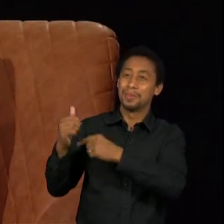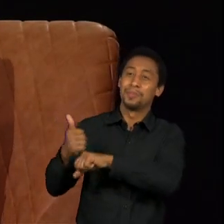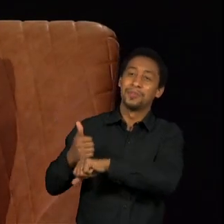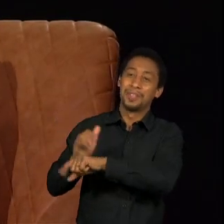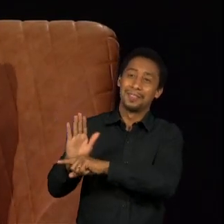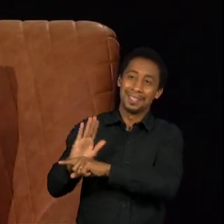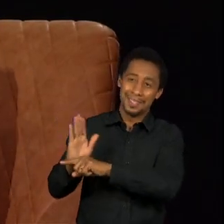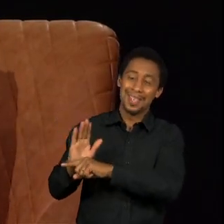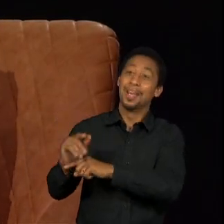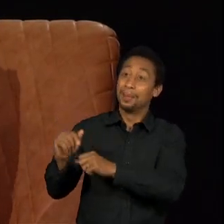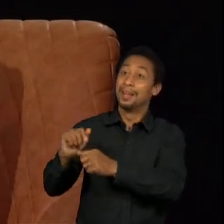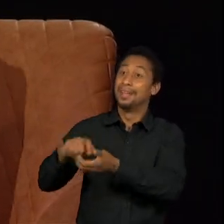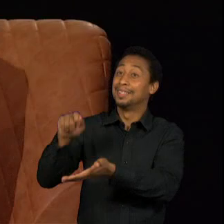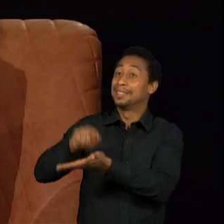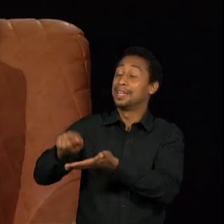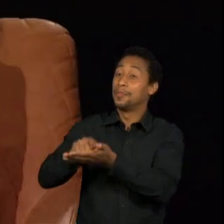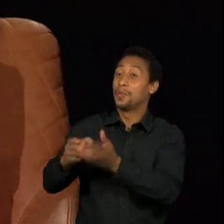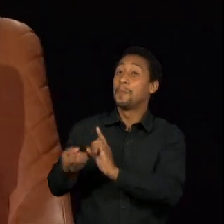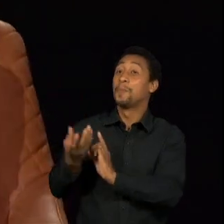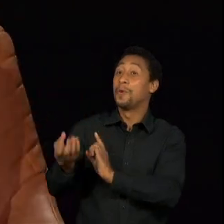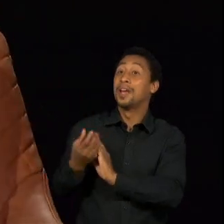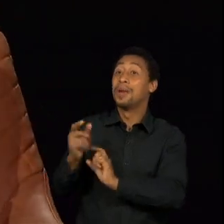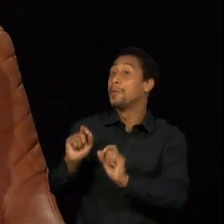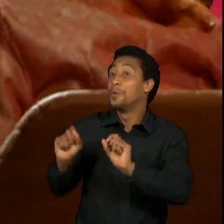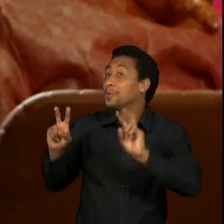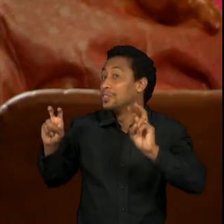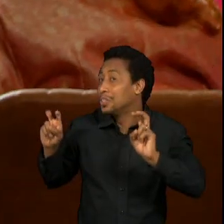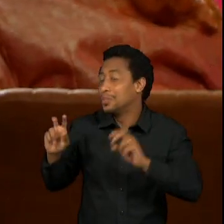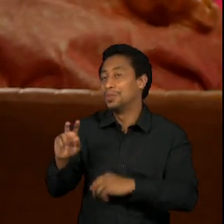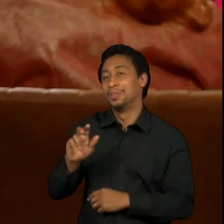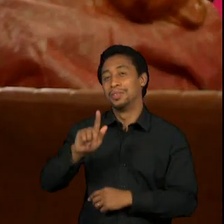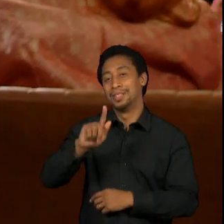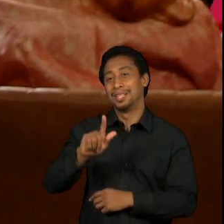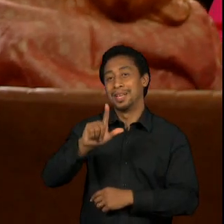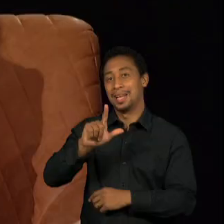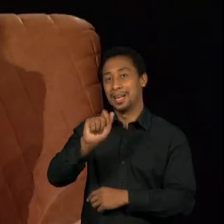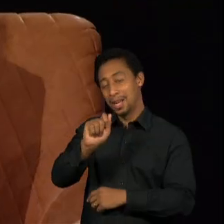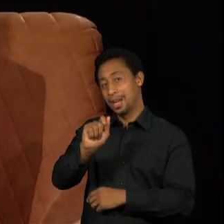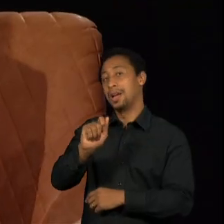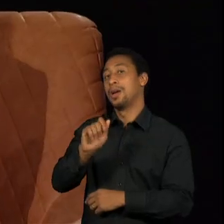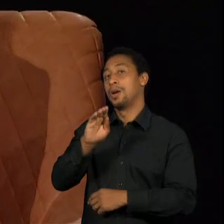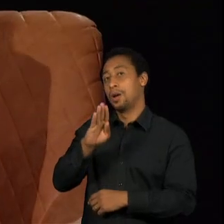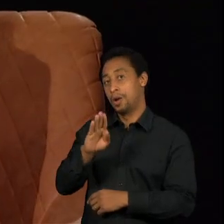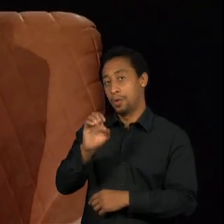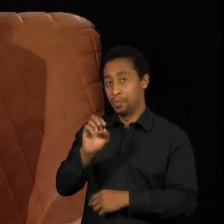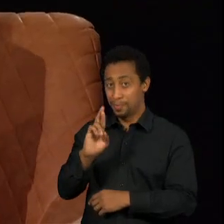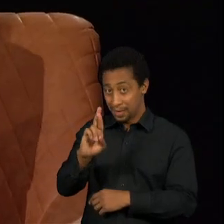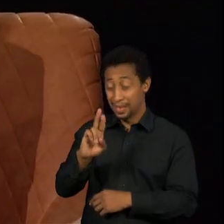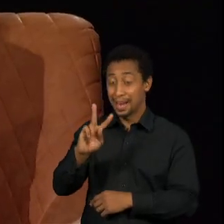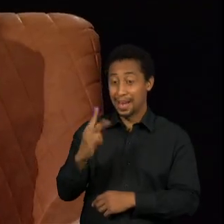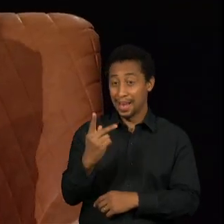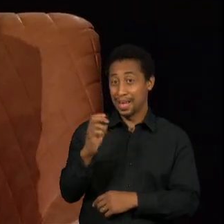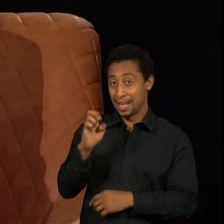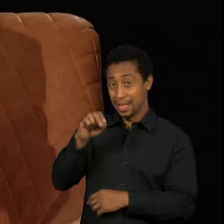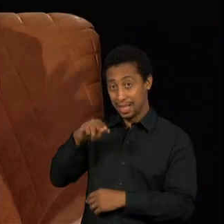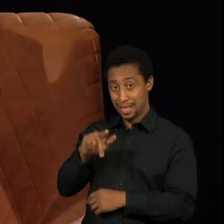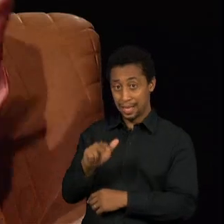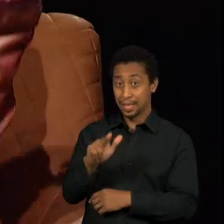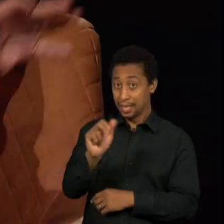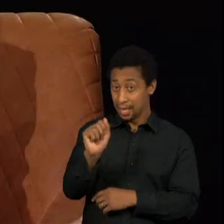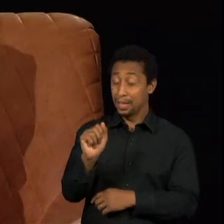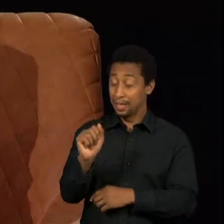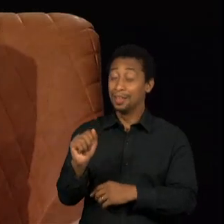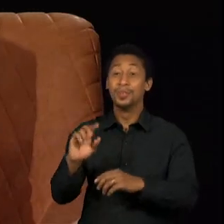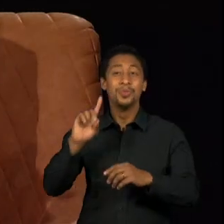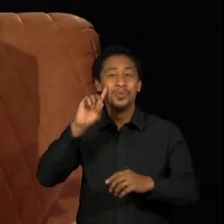também. Ele escreveu um poema, Glaubelena, e ele distribuiu esse poema no dia do casamento. Né? Foi um